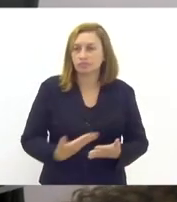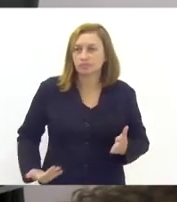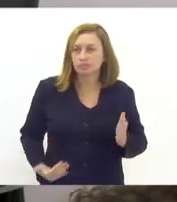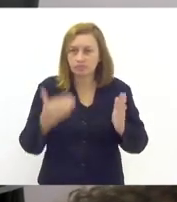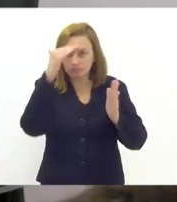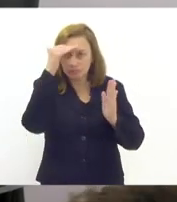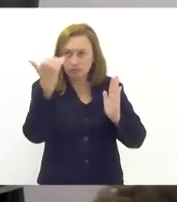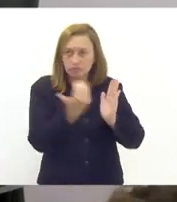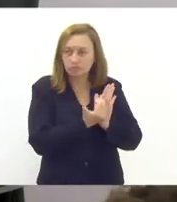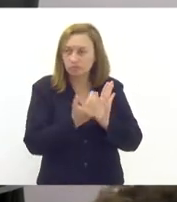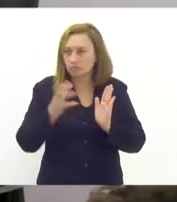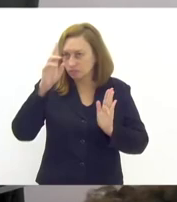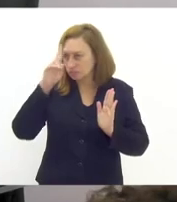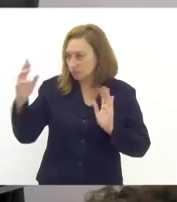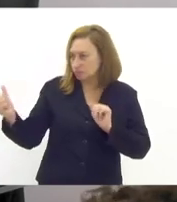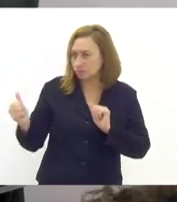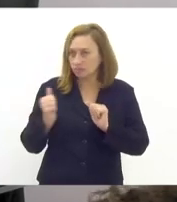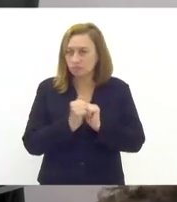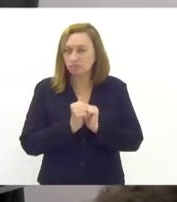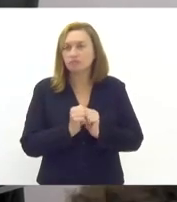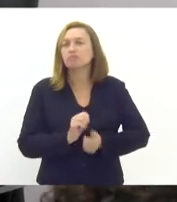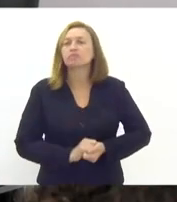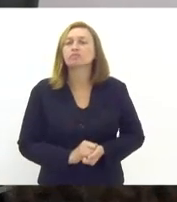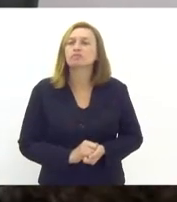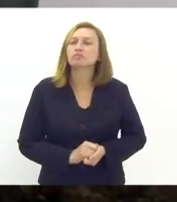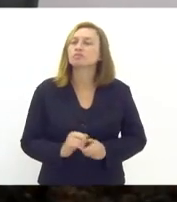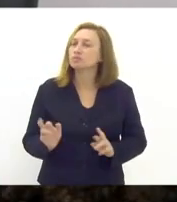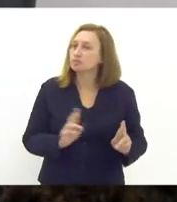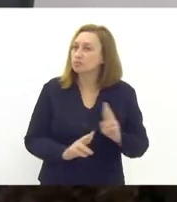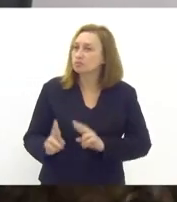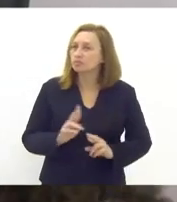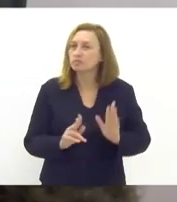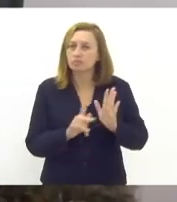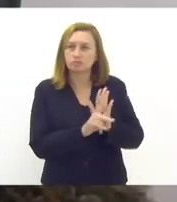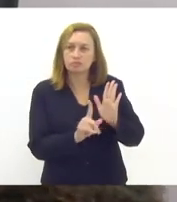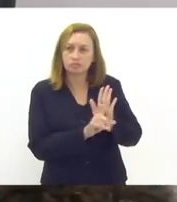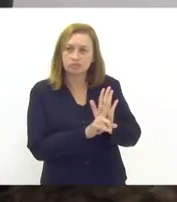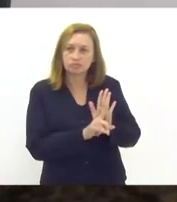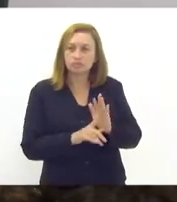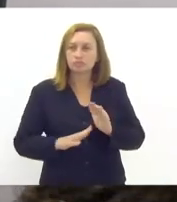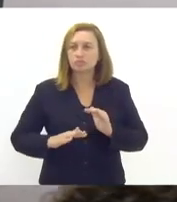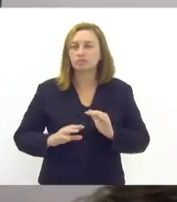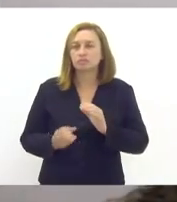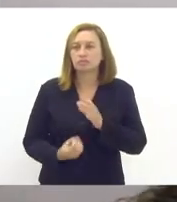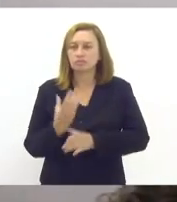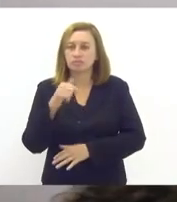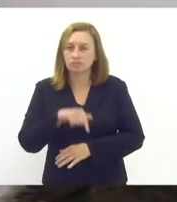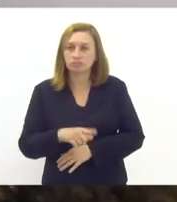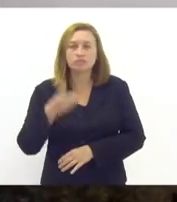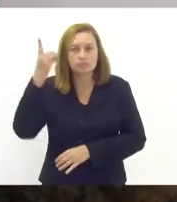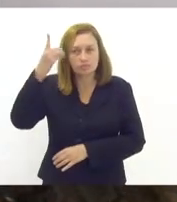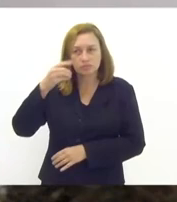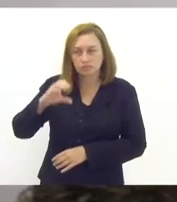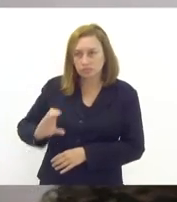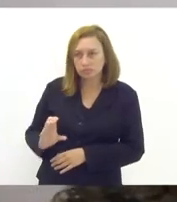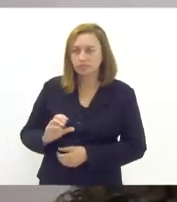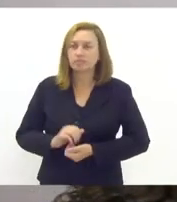o senhor pôde participar, com relação ao projeto de lei desenvolvido aqui pelo deputado Carlos